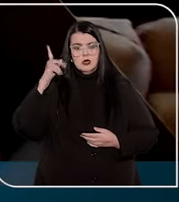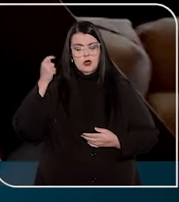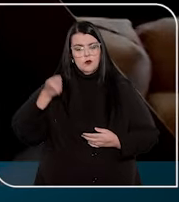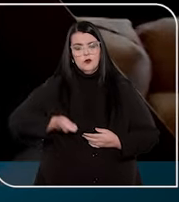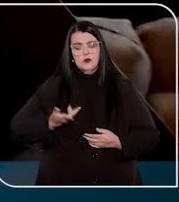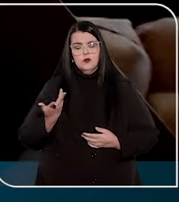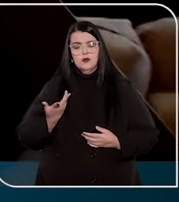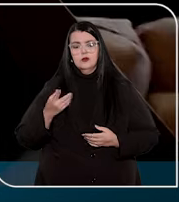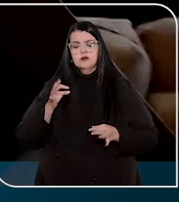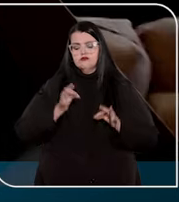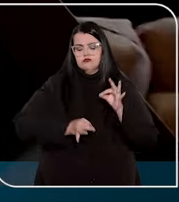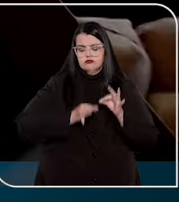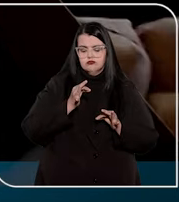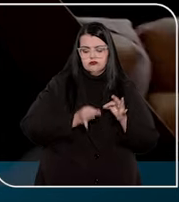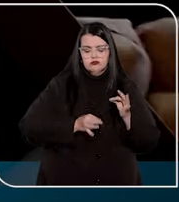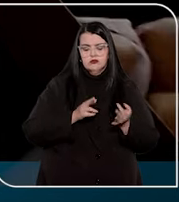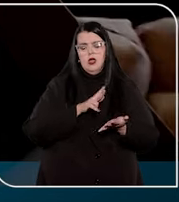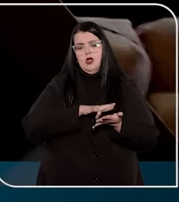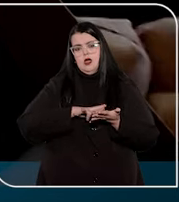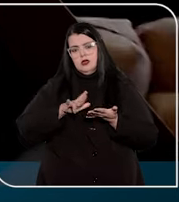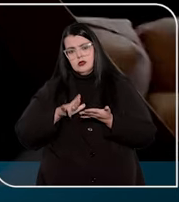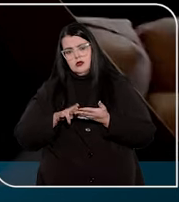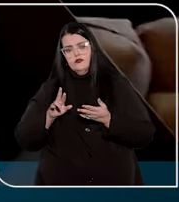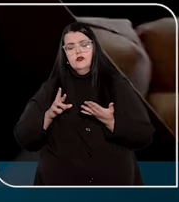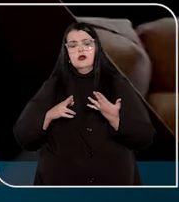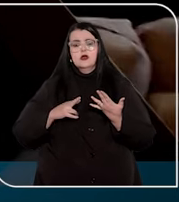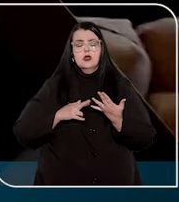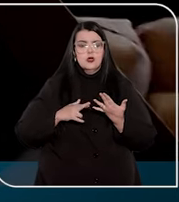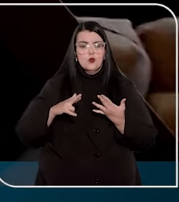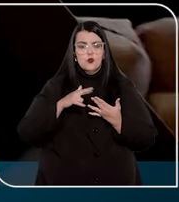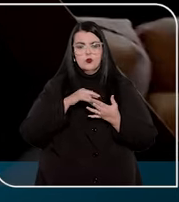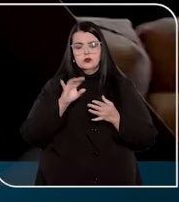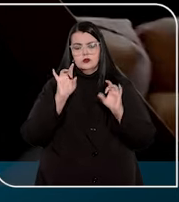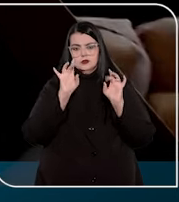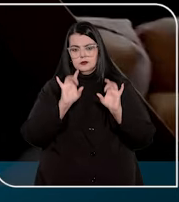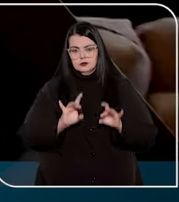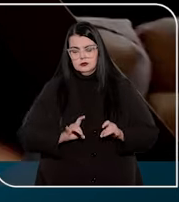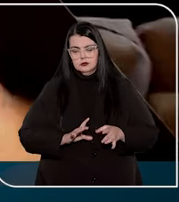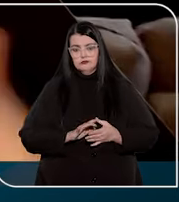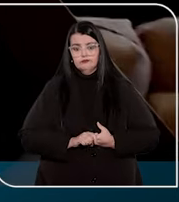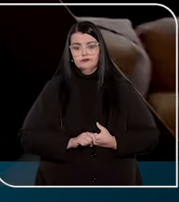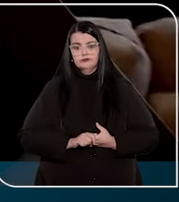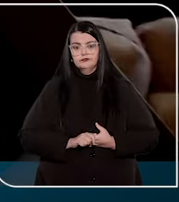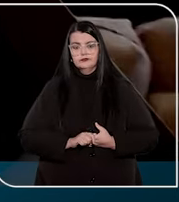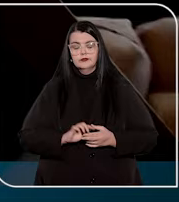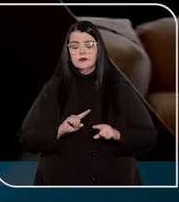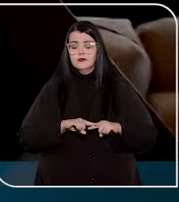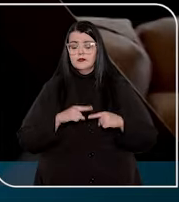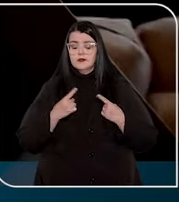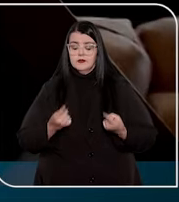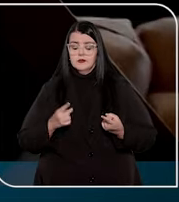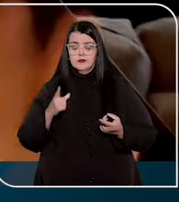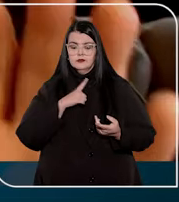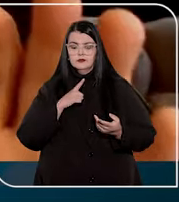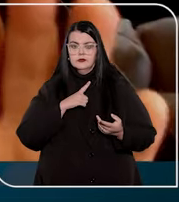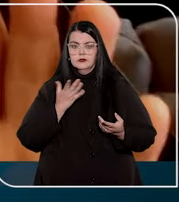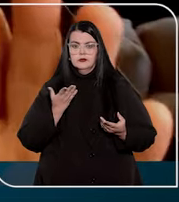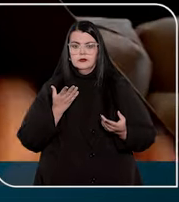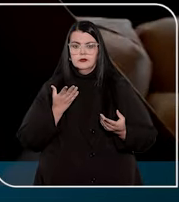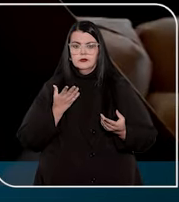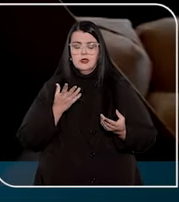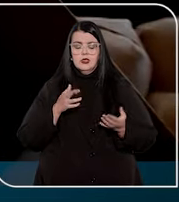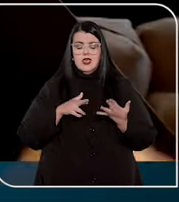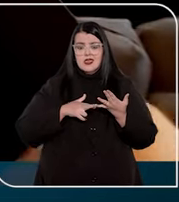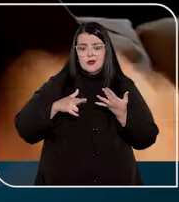recurso especial ou o agravo em recurso especial. É todo esse raciocínio que eu falei com vocês. Agora, os embargos de divergência são um recurso muito